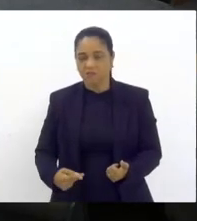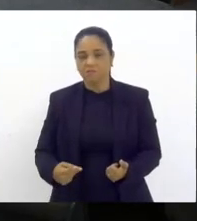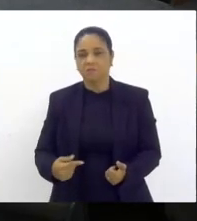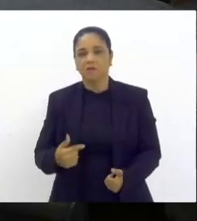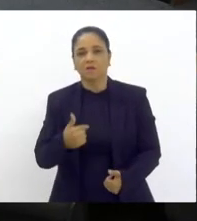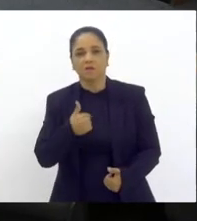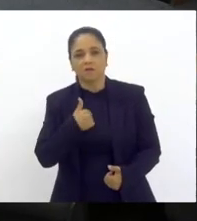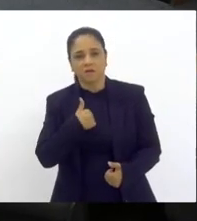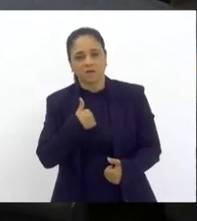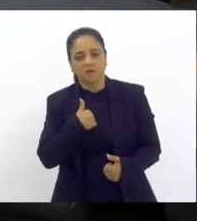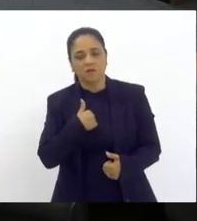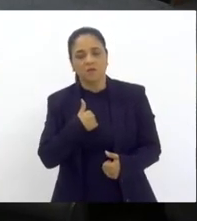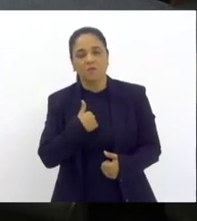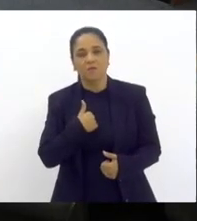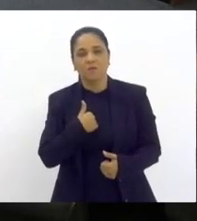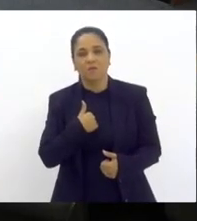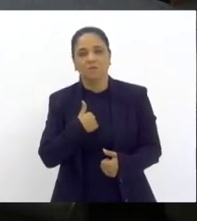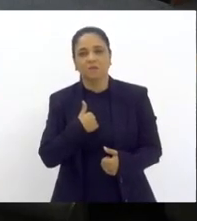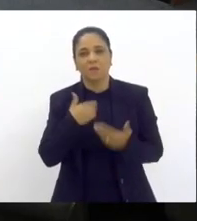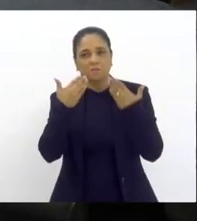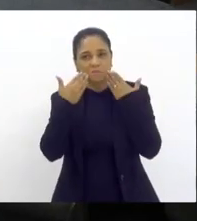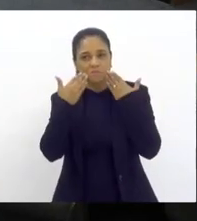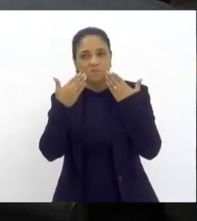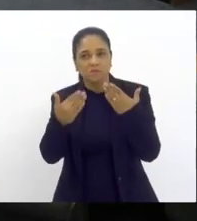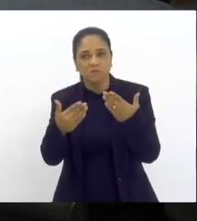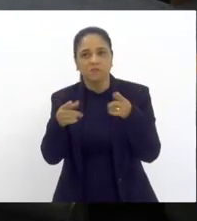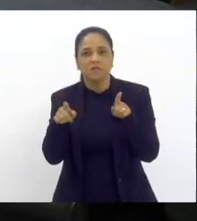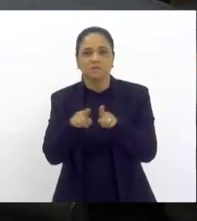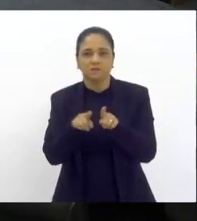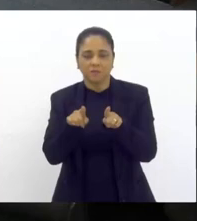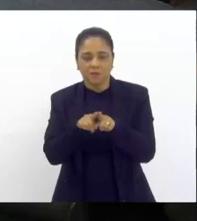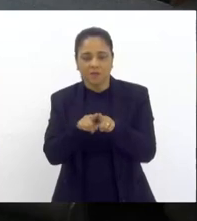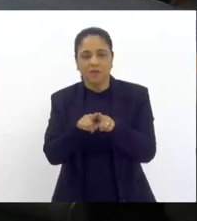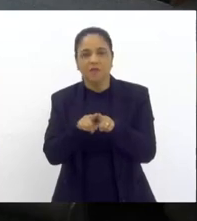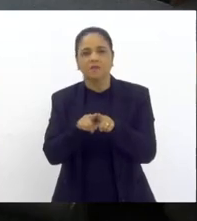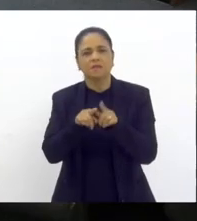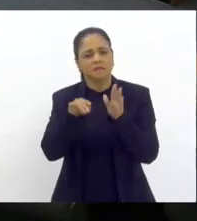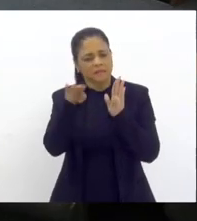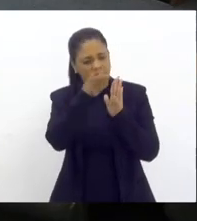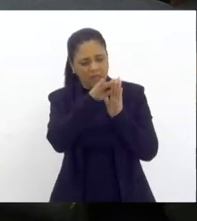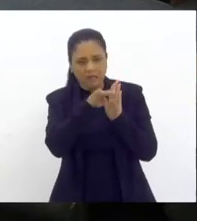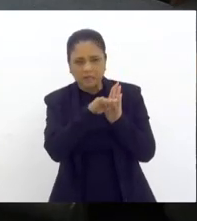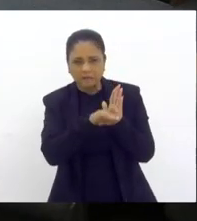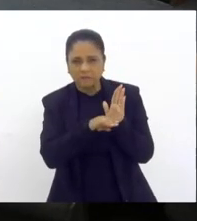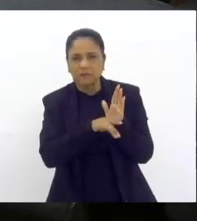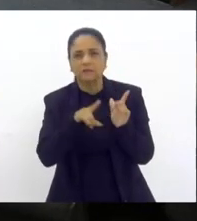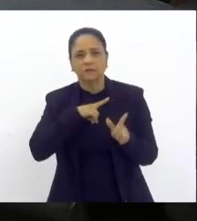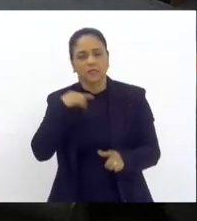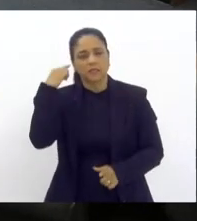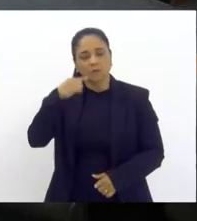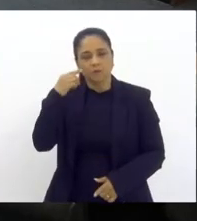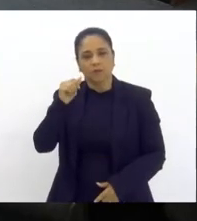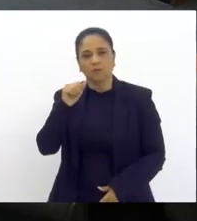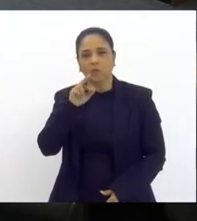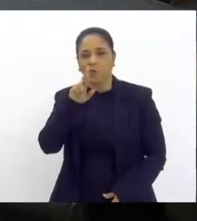possa também me expressar, só porque antes na lista tem aqui inscritos deputado Rodrigo